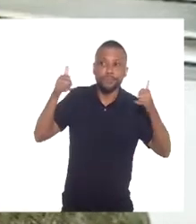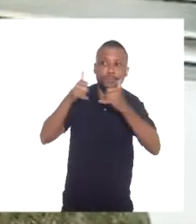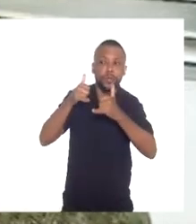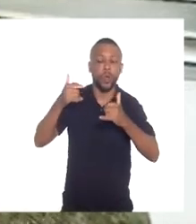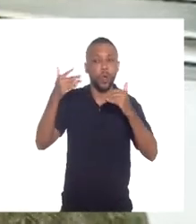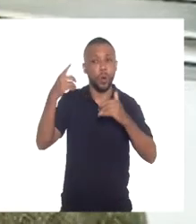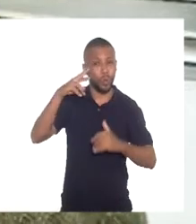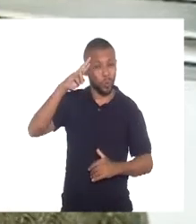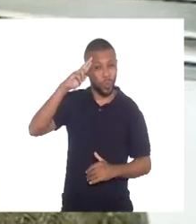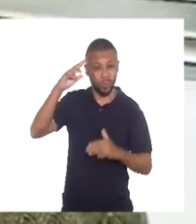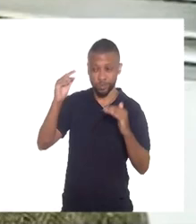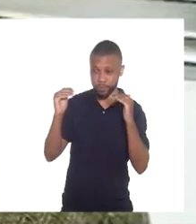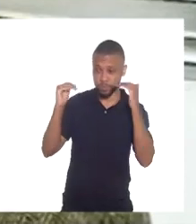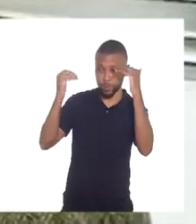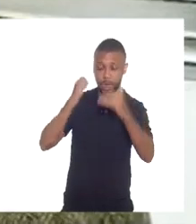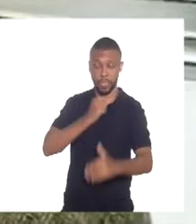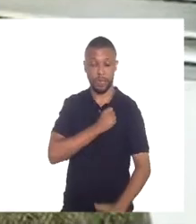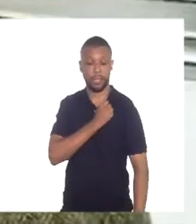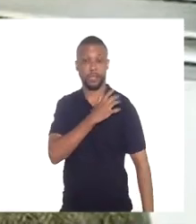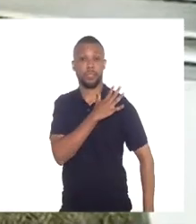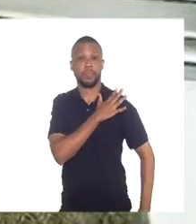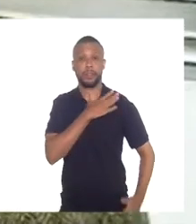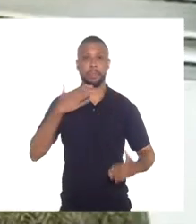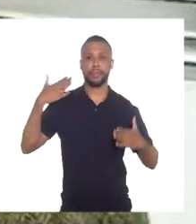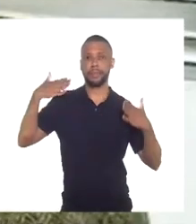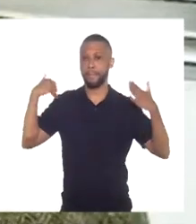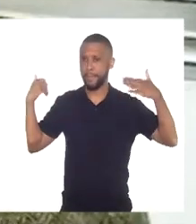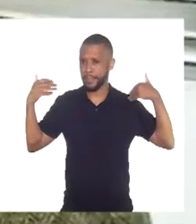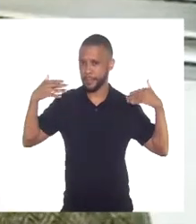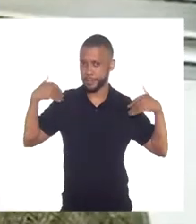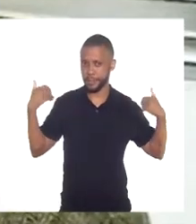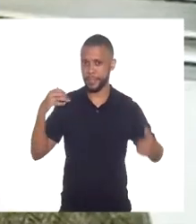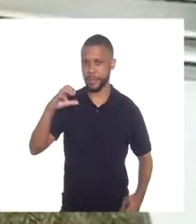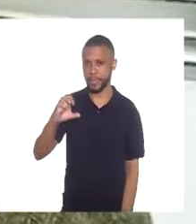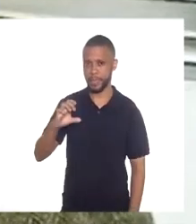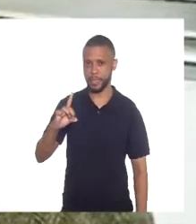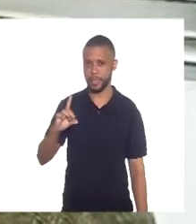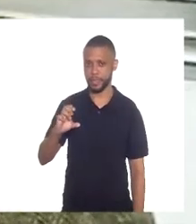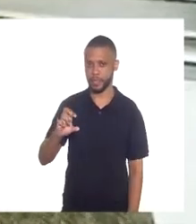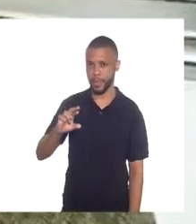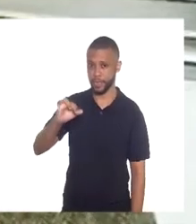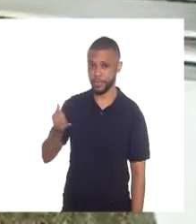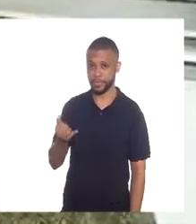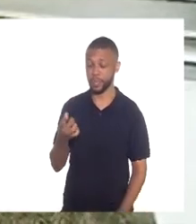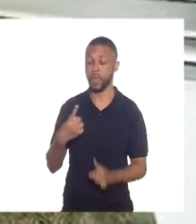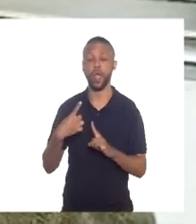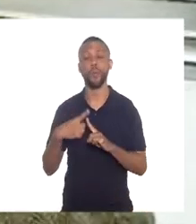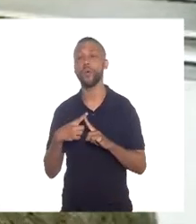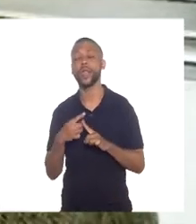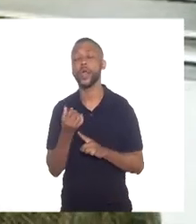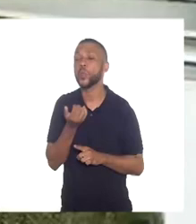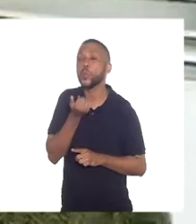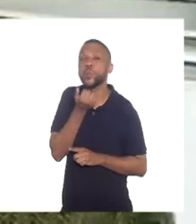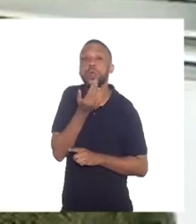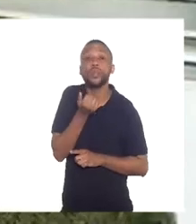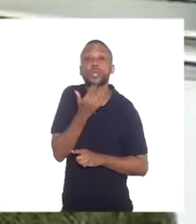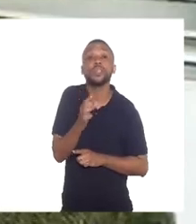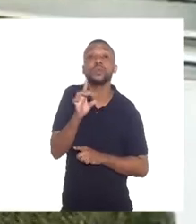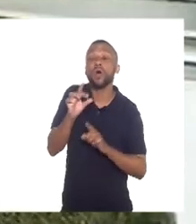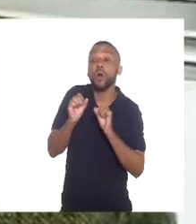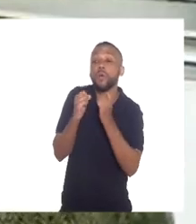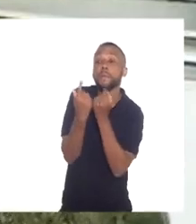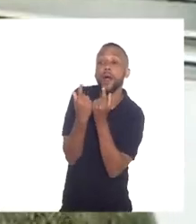Edésio. Porque não adianta só o parlamento abraçar, quando o